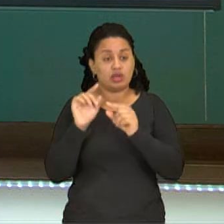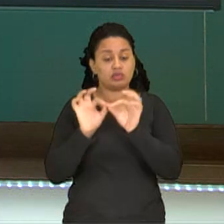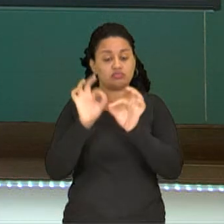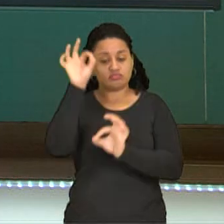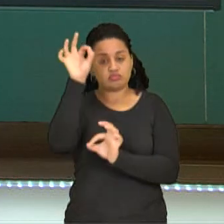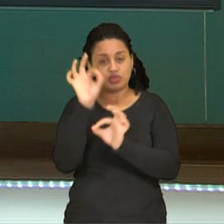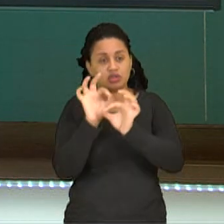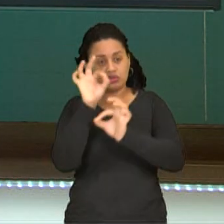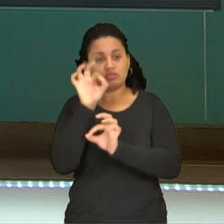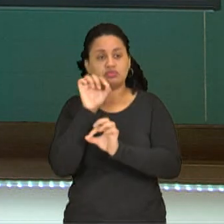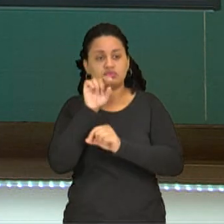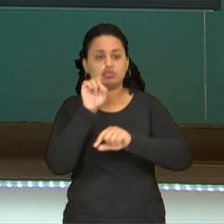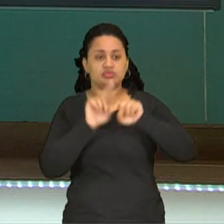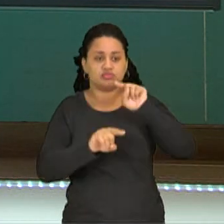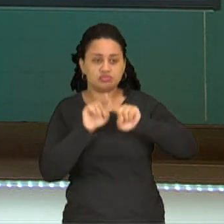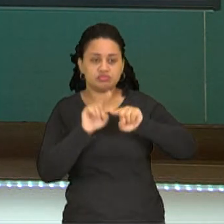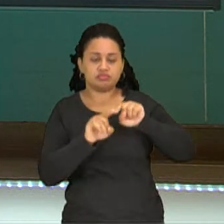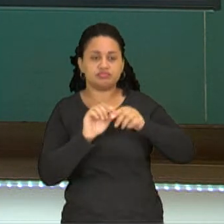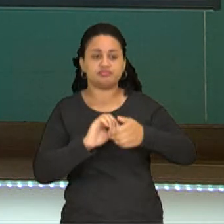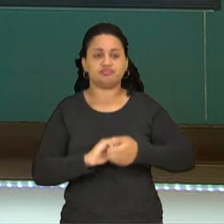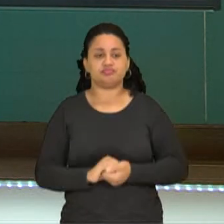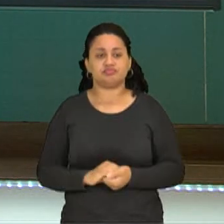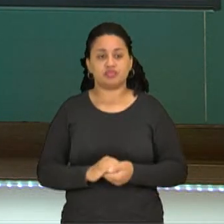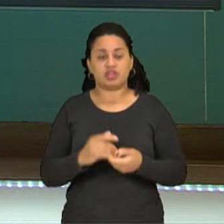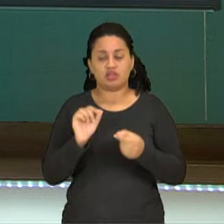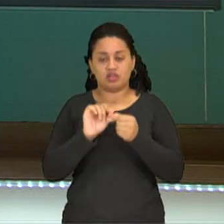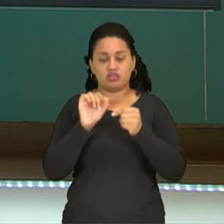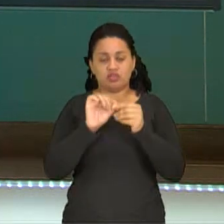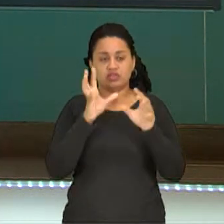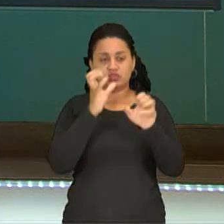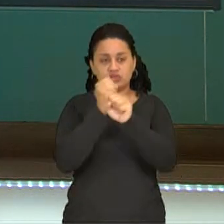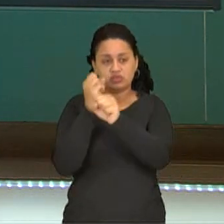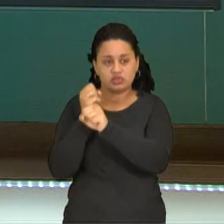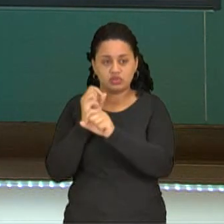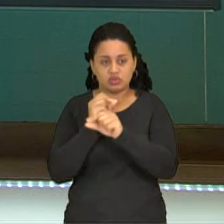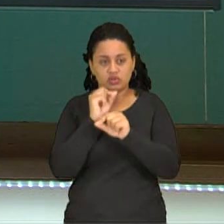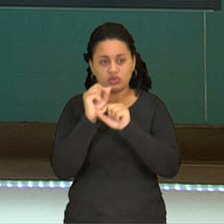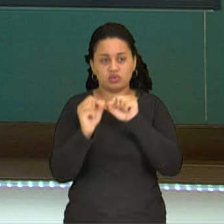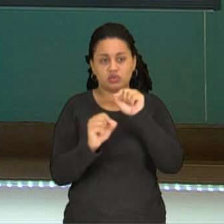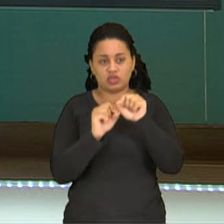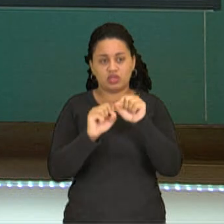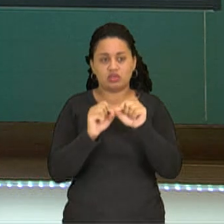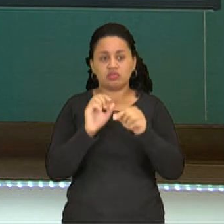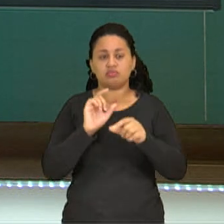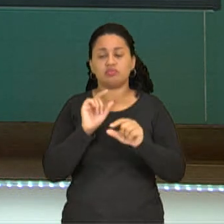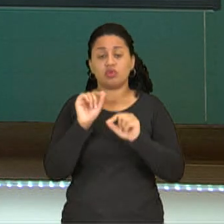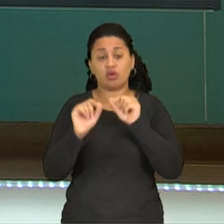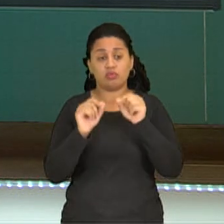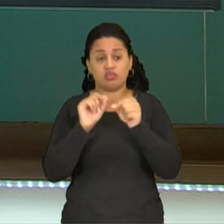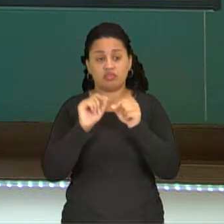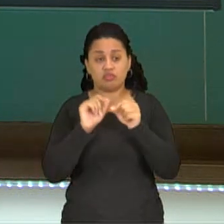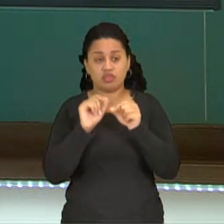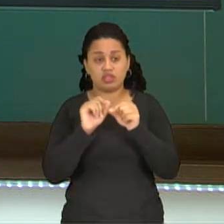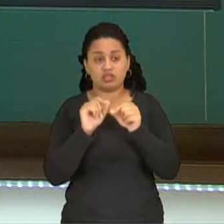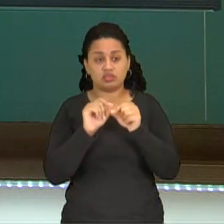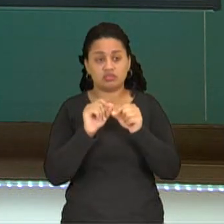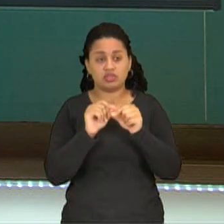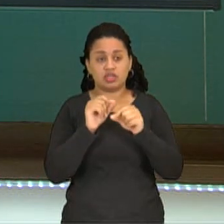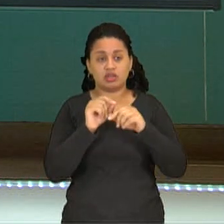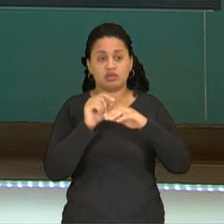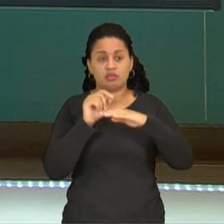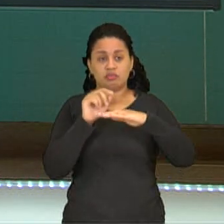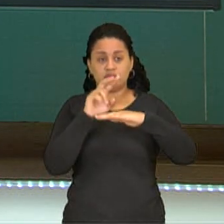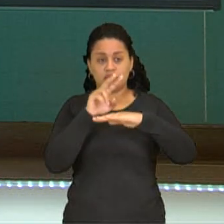altura dessa embalagem mais alta. Agora, fazendo as continhas, 2πx sobre 2 vezes x sobre